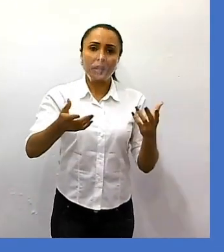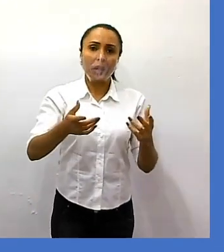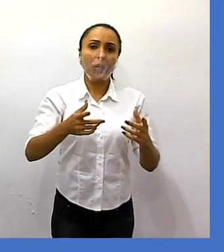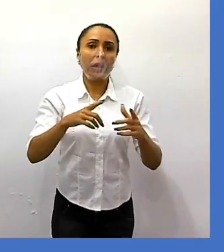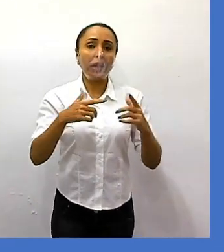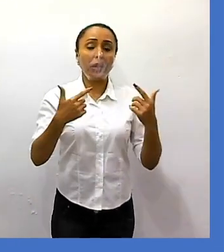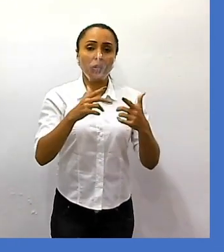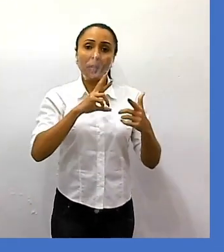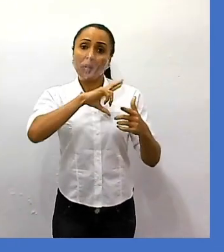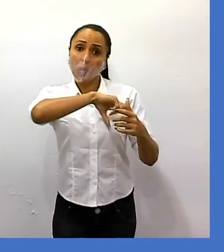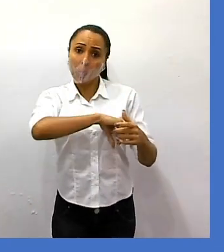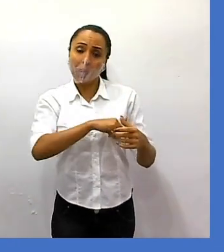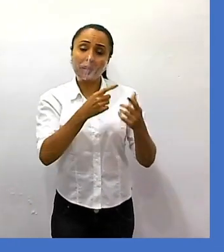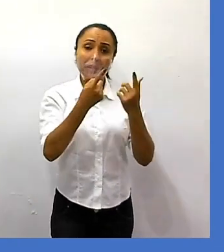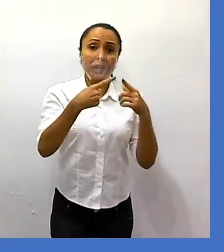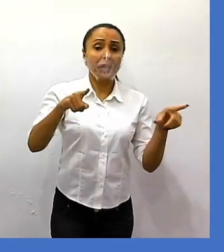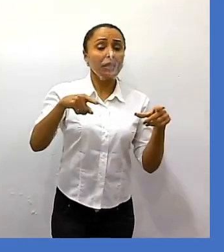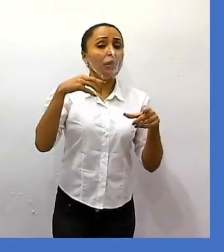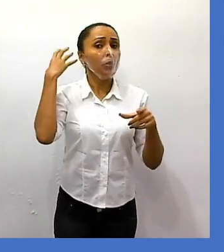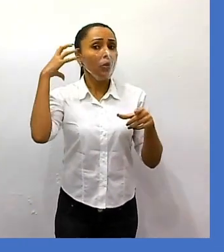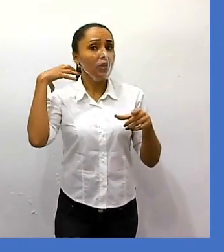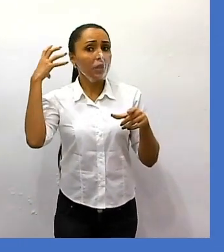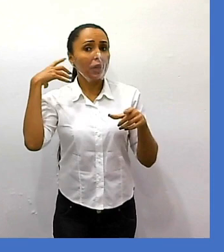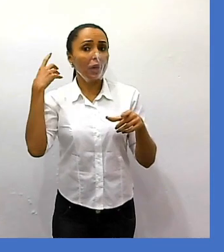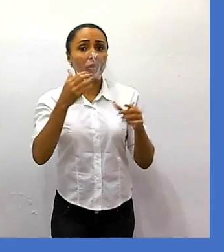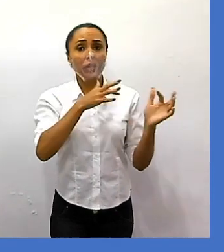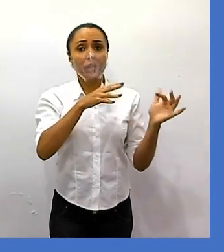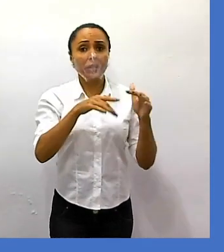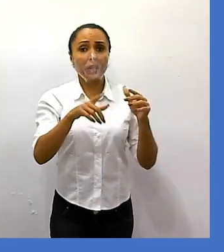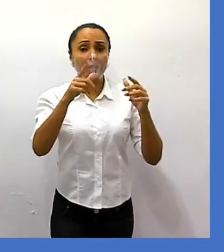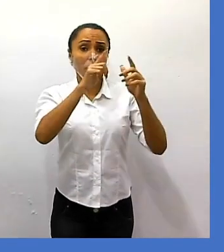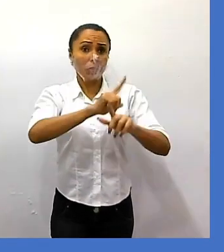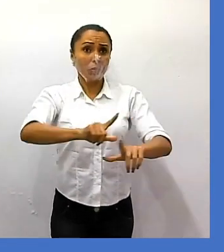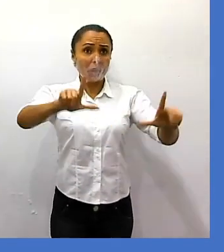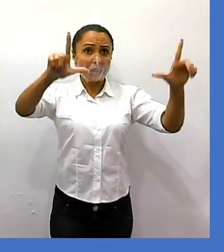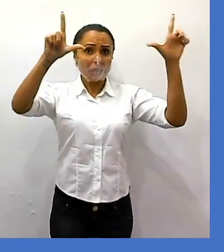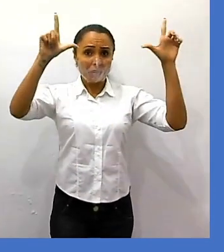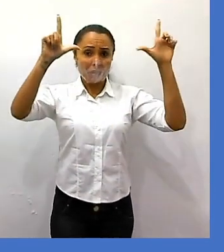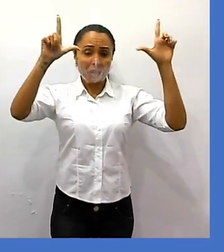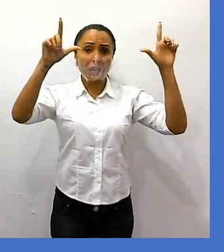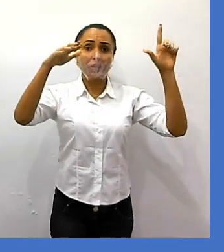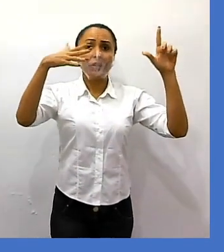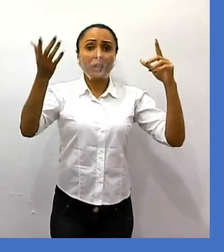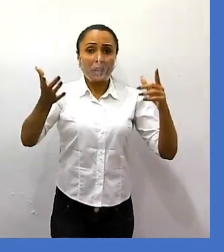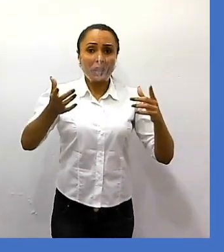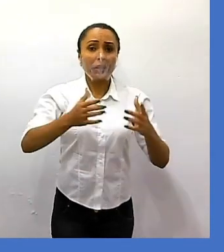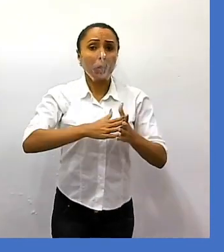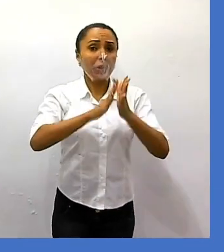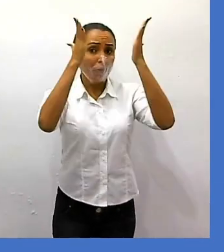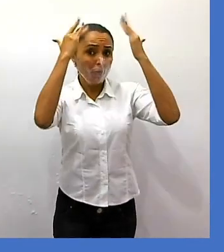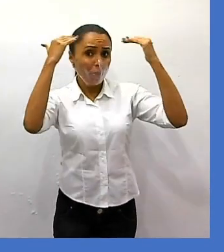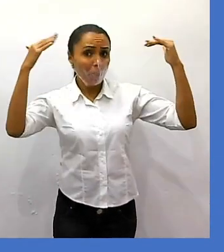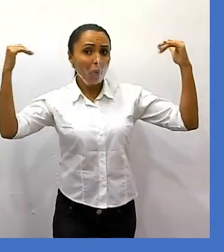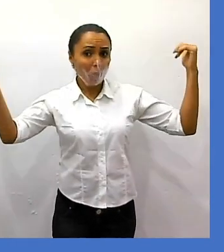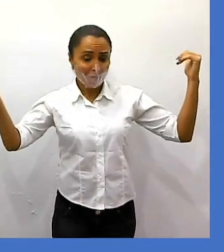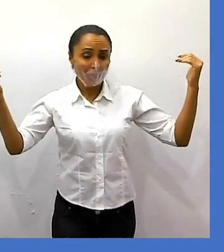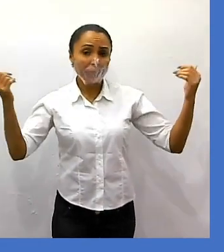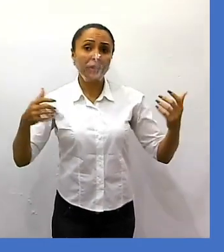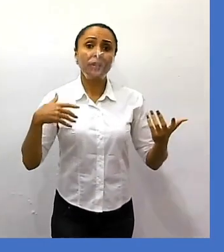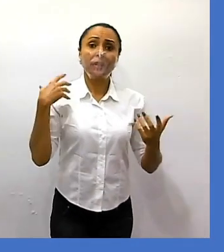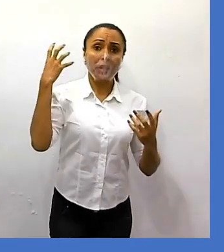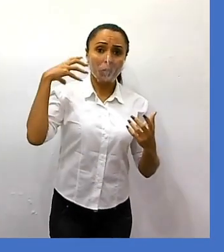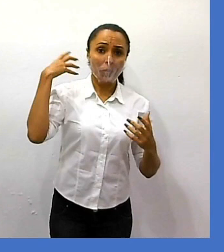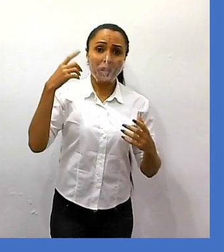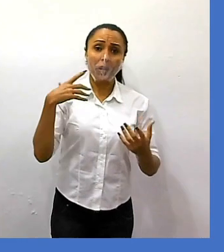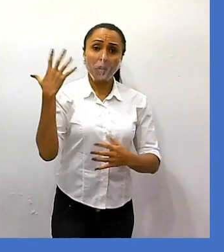românticas e dos musicais. Com isso, trazendo para as telonas grandes estrelas da música, como Carmen Miranda.